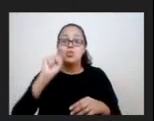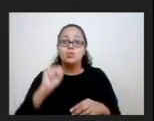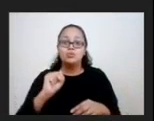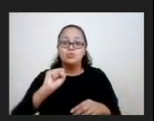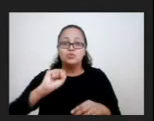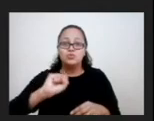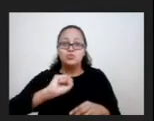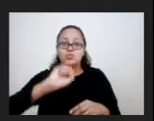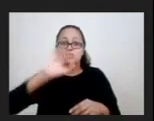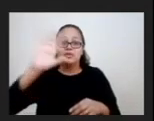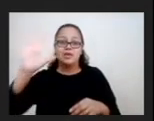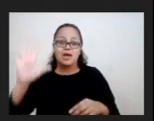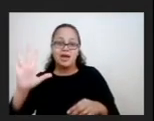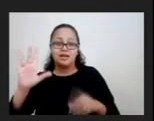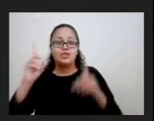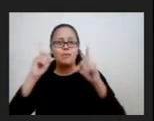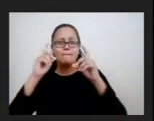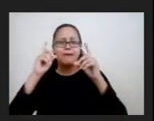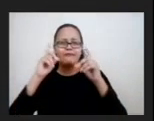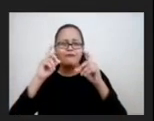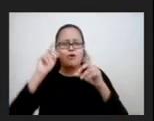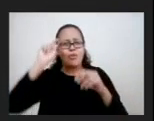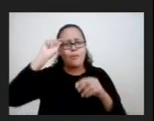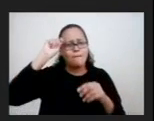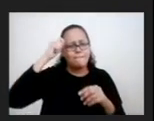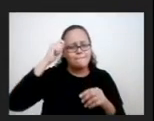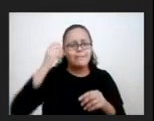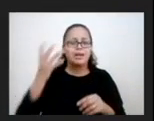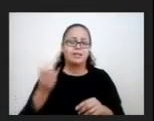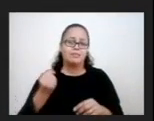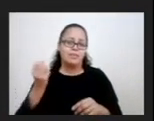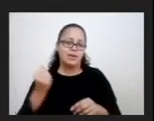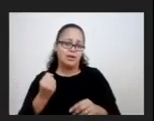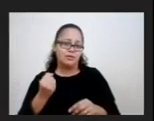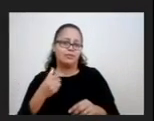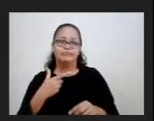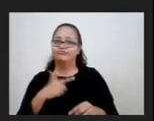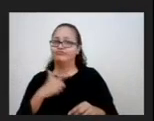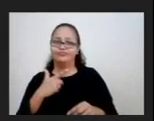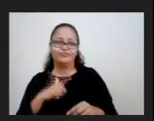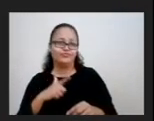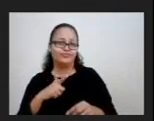foto em preto e branco, porque nessa época não tinha, né, fotografia colorida.